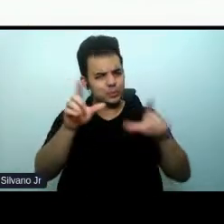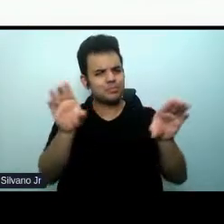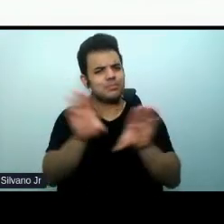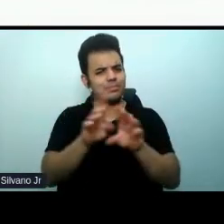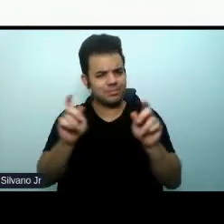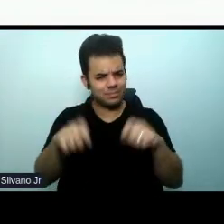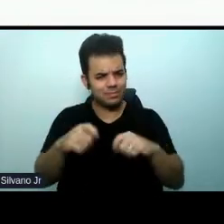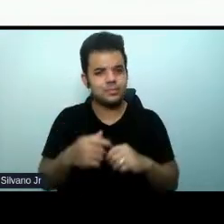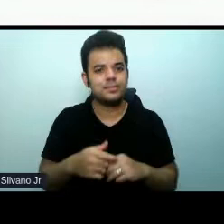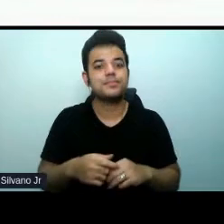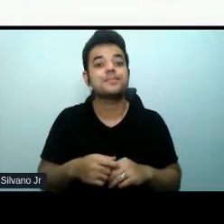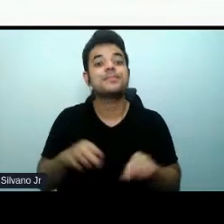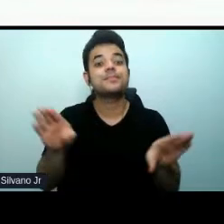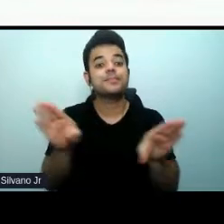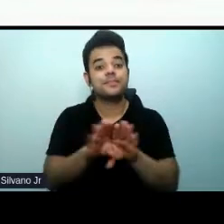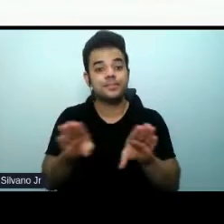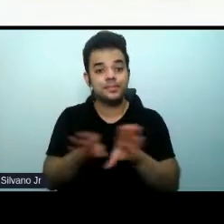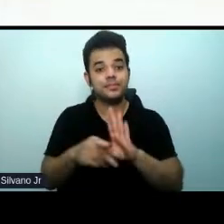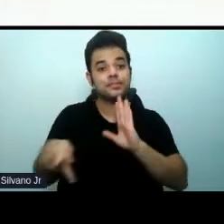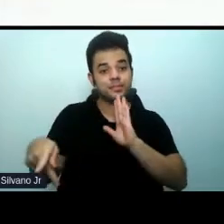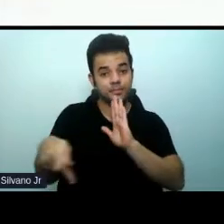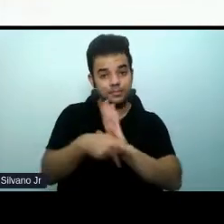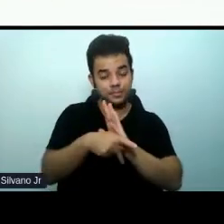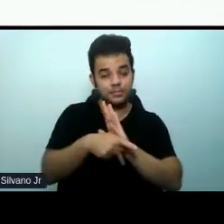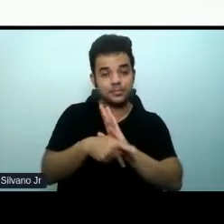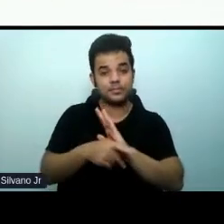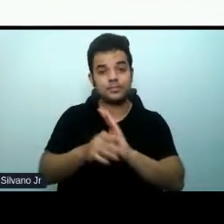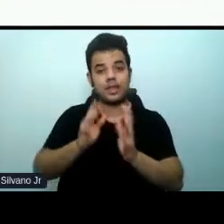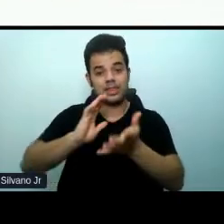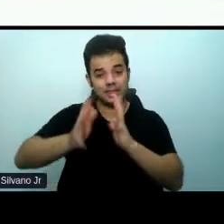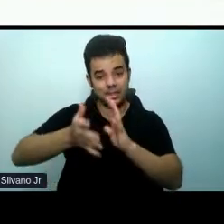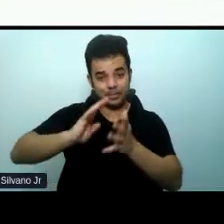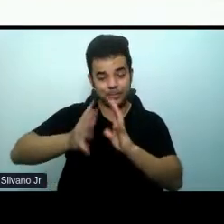Aqui a Central de Libras,